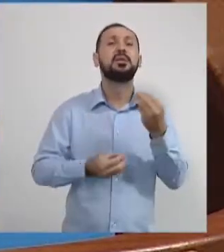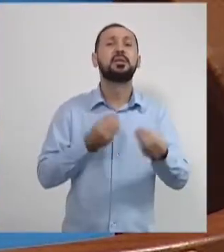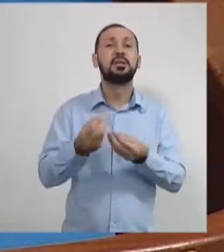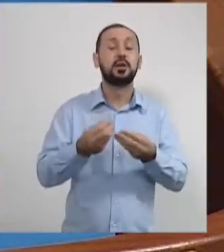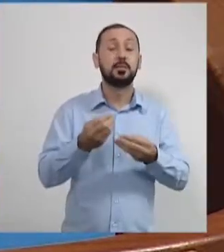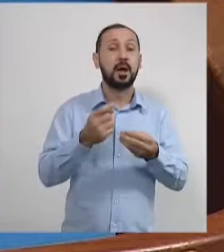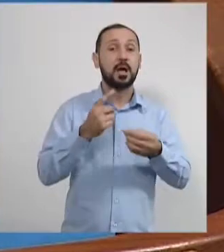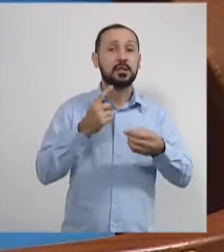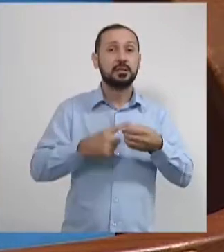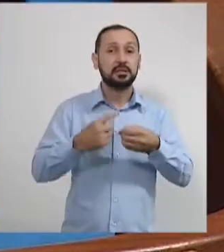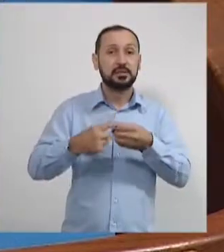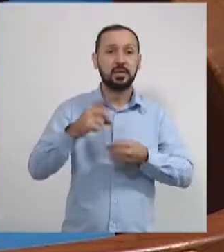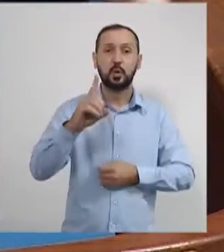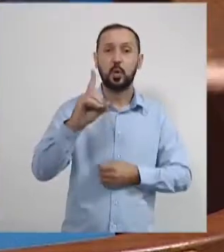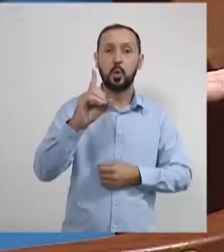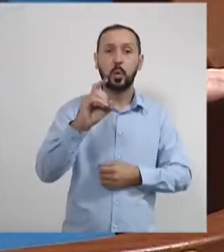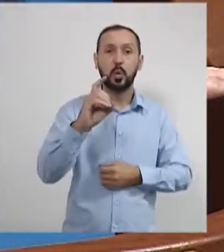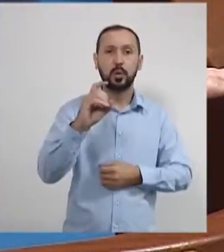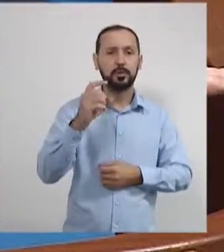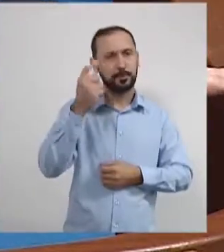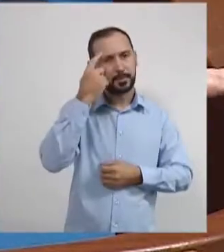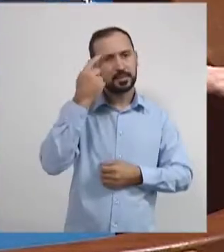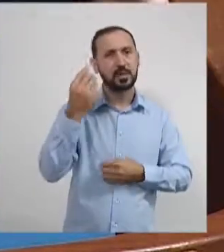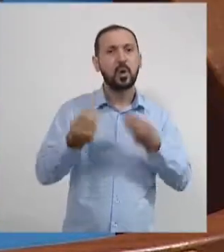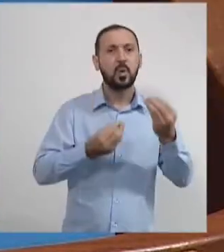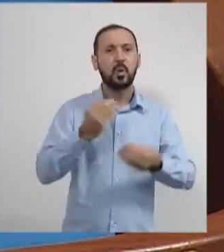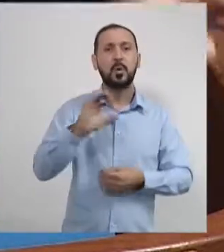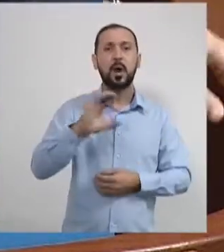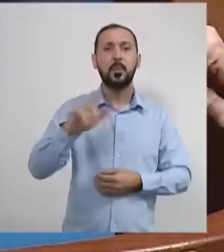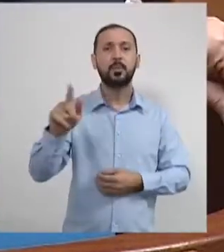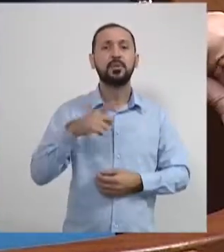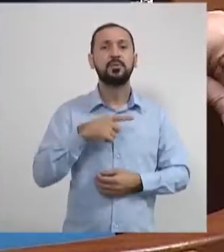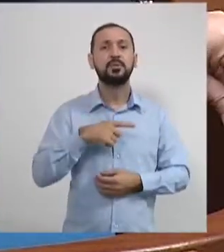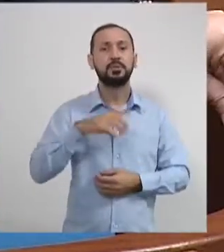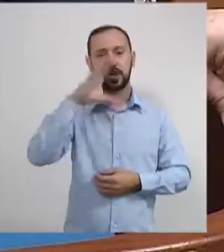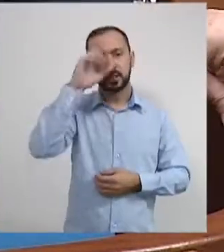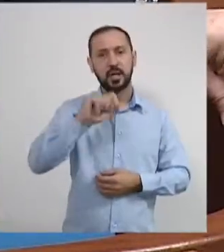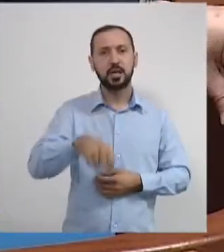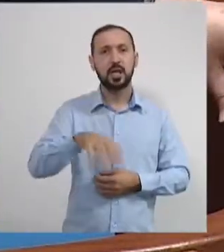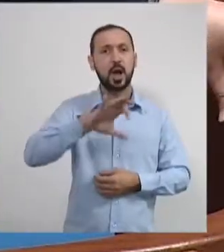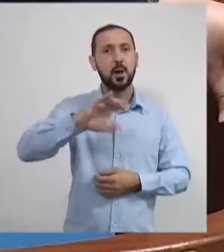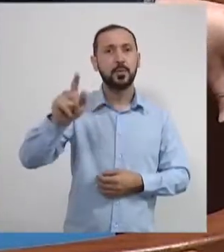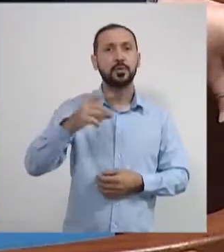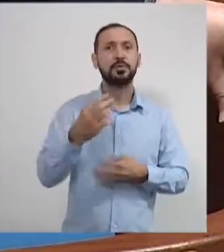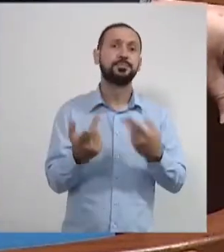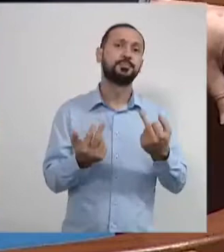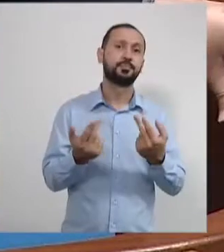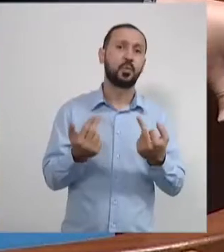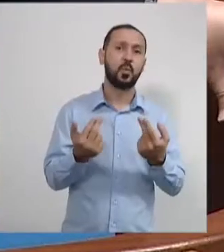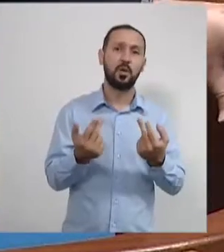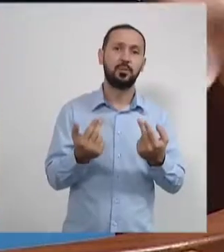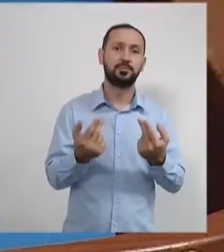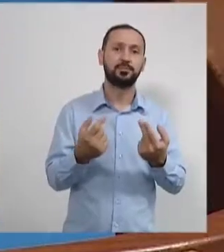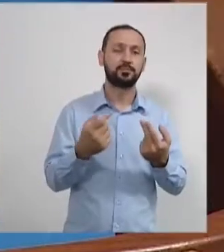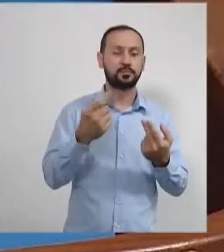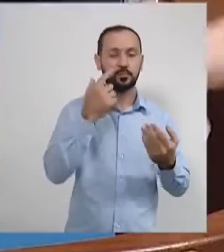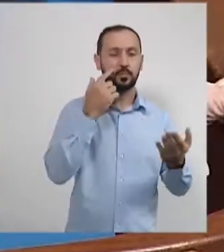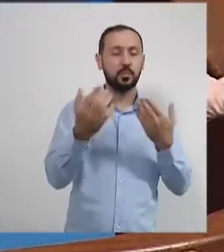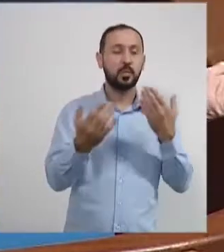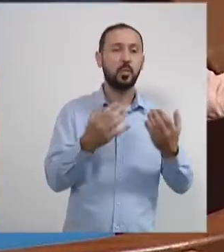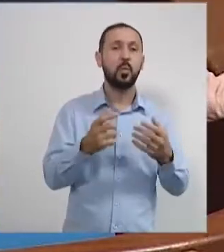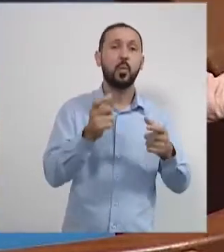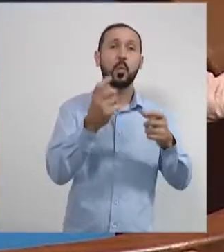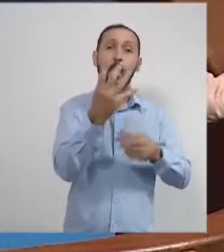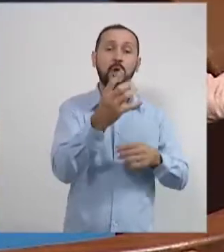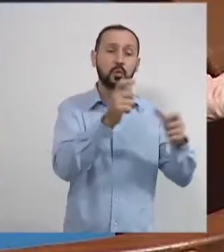uma cidade como Dourados, ou imagina Campo Grande, você estabelecer aqui em Campo Grande, proporcionalmente, a Dourados, 4 pontos